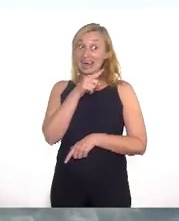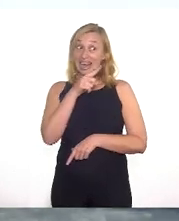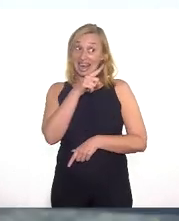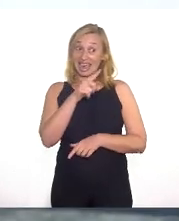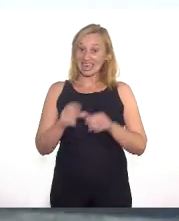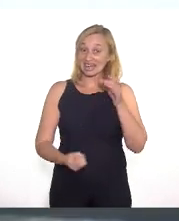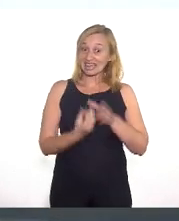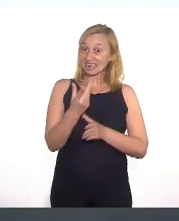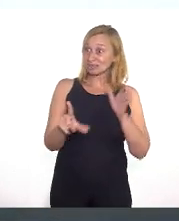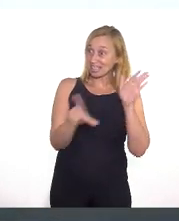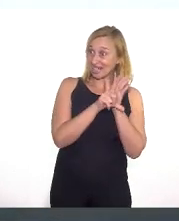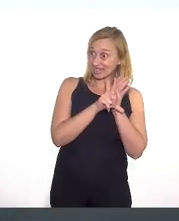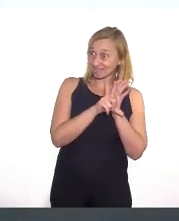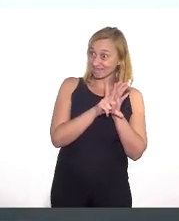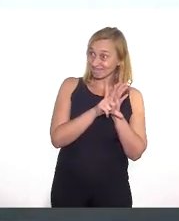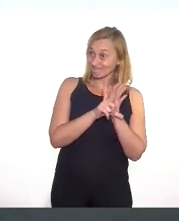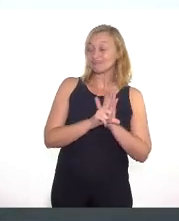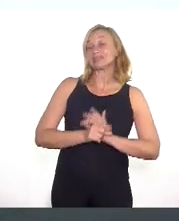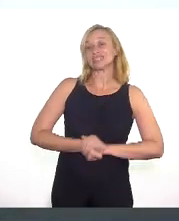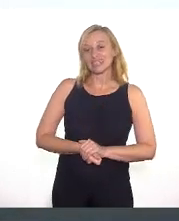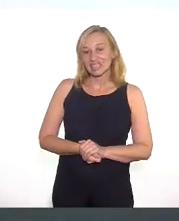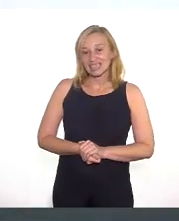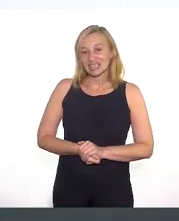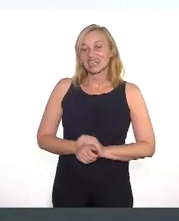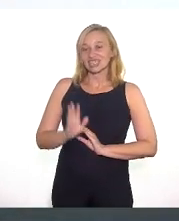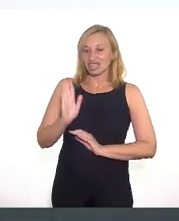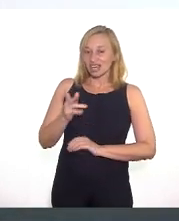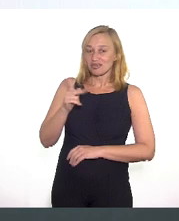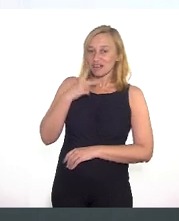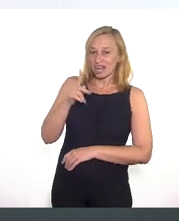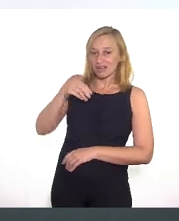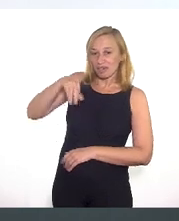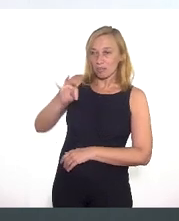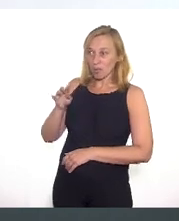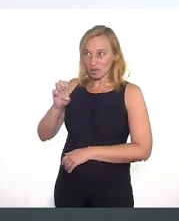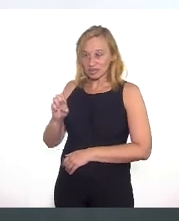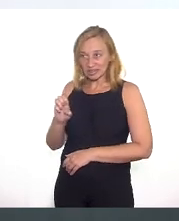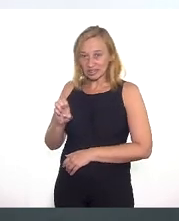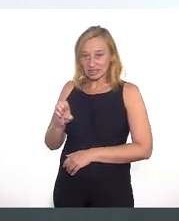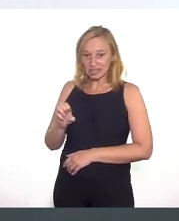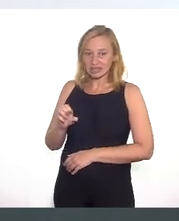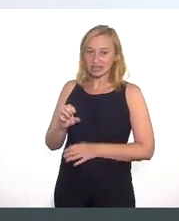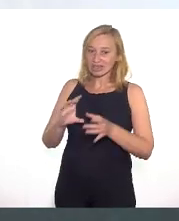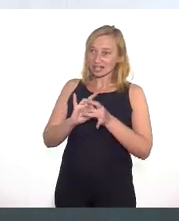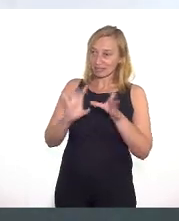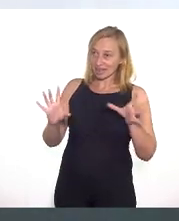legislativo e já dizia Montesquieu que os poderes são autônomos,